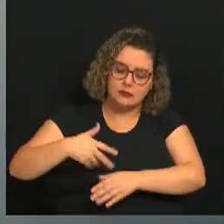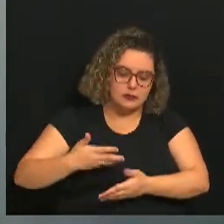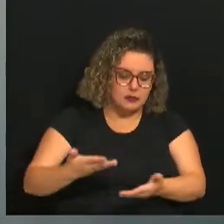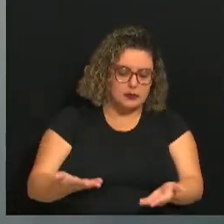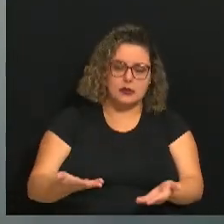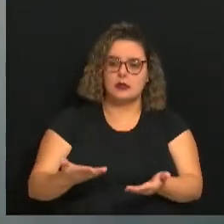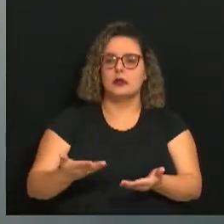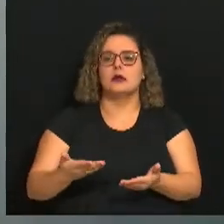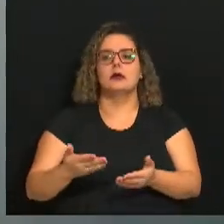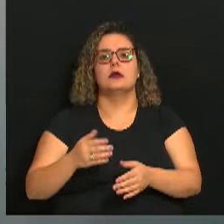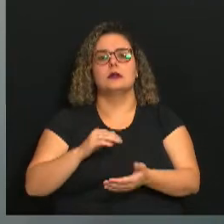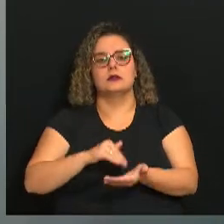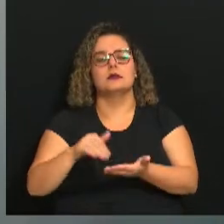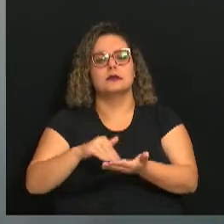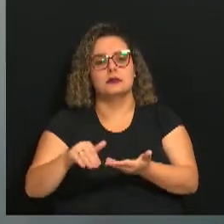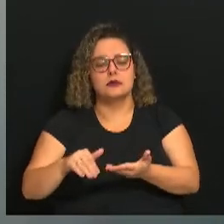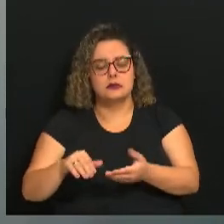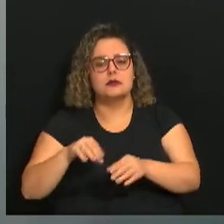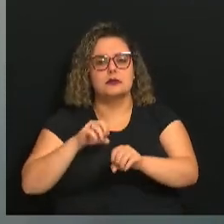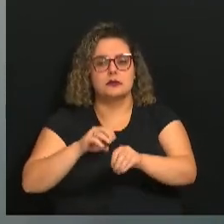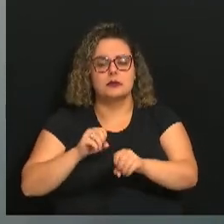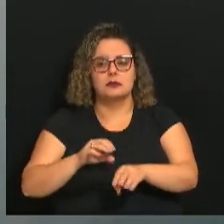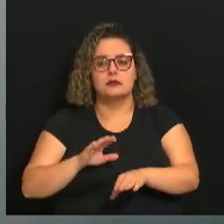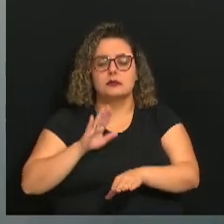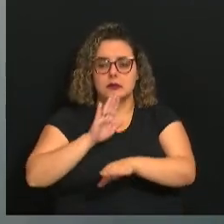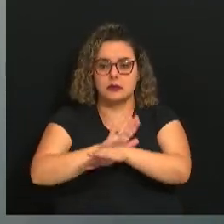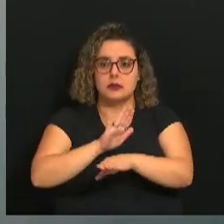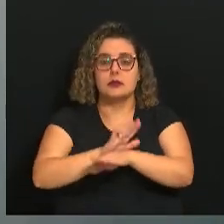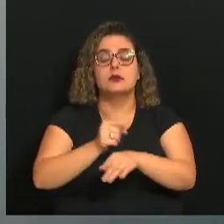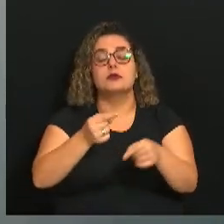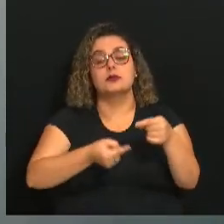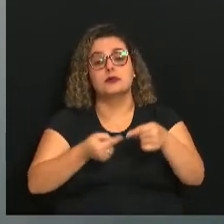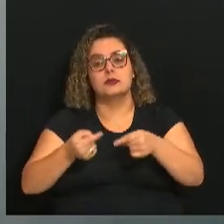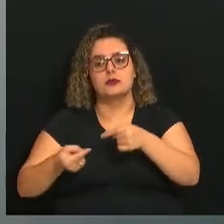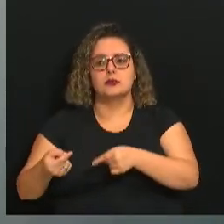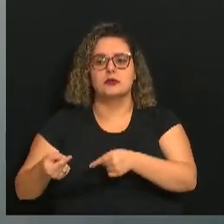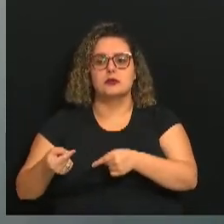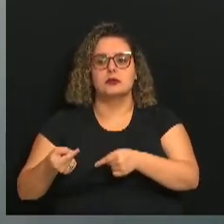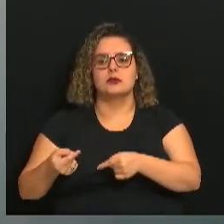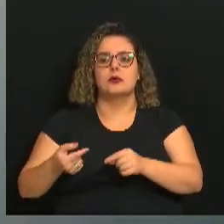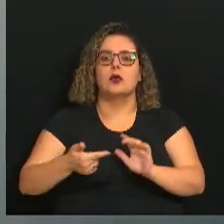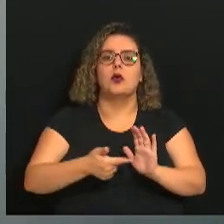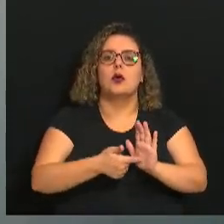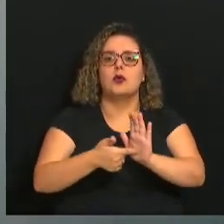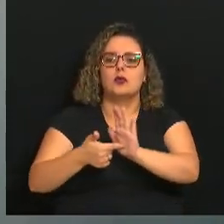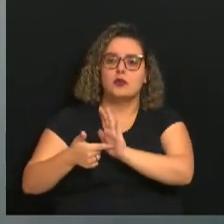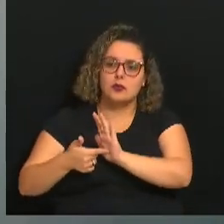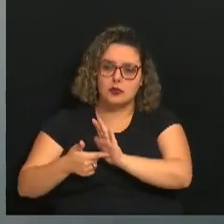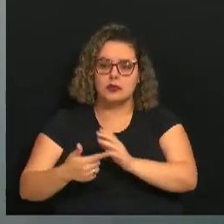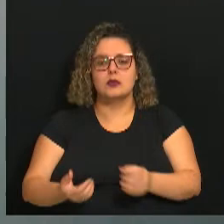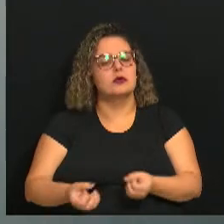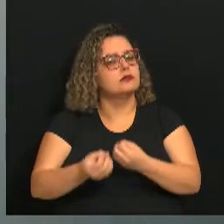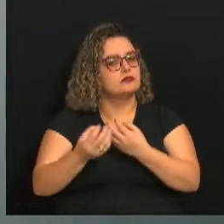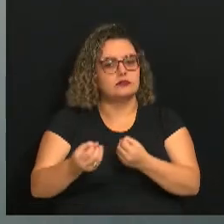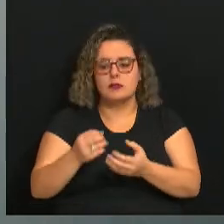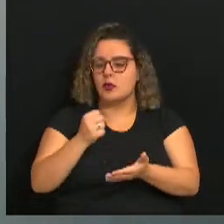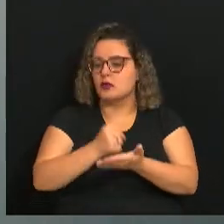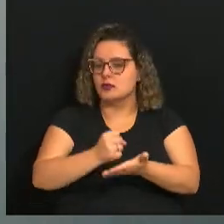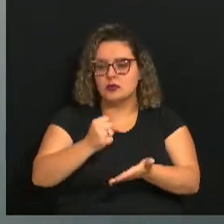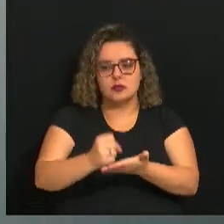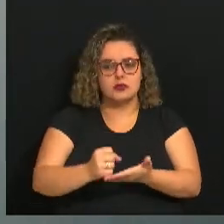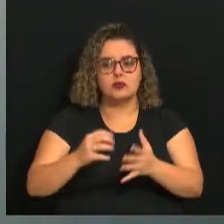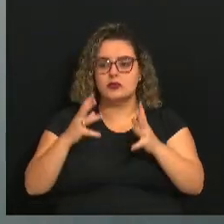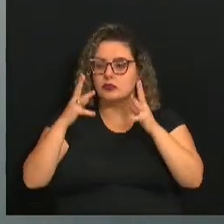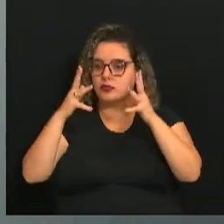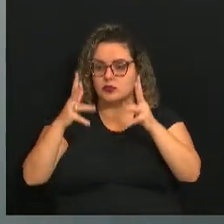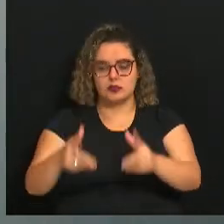Secretaria de Educação para discutir, para mostrar os dados, os contratos, isso a